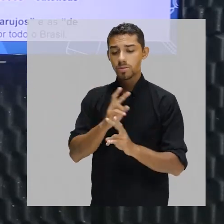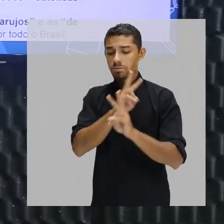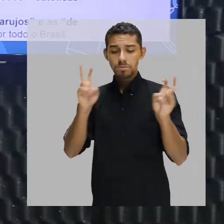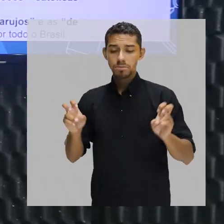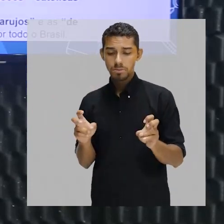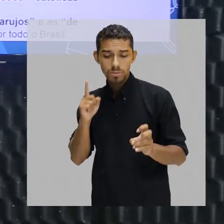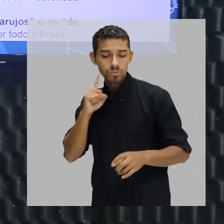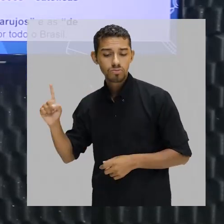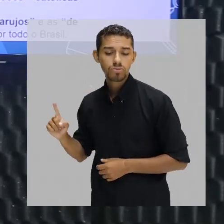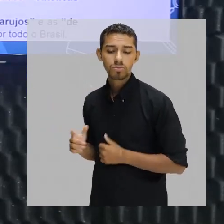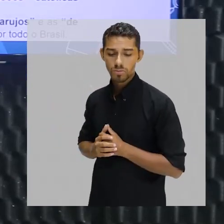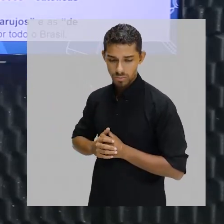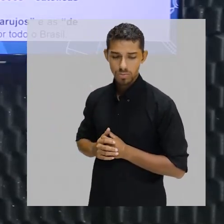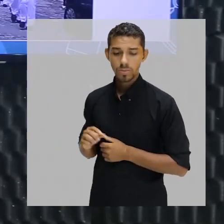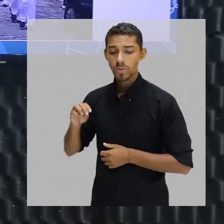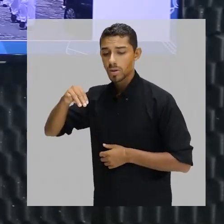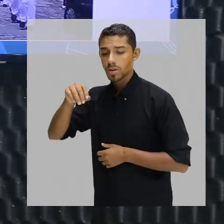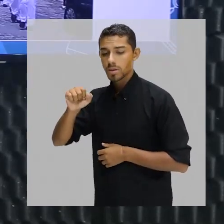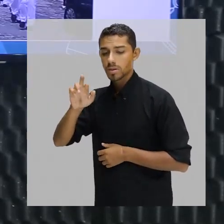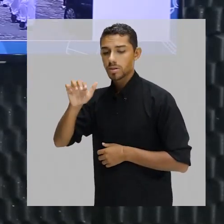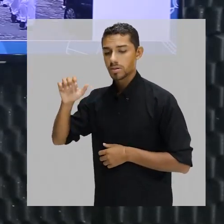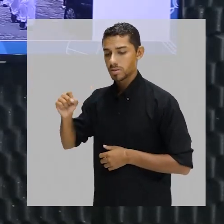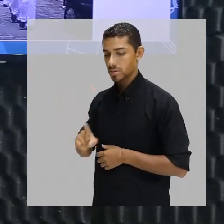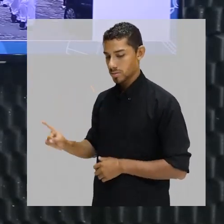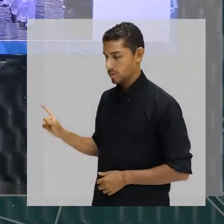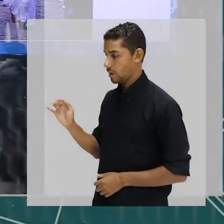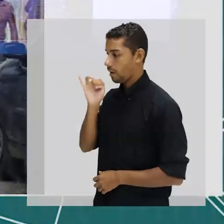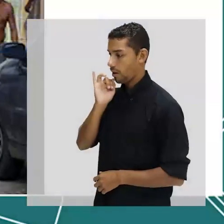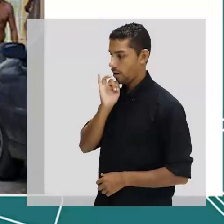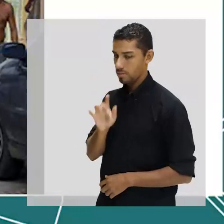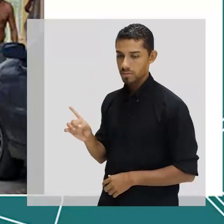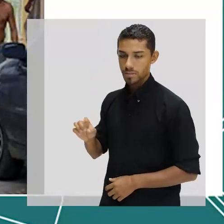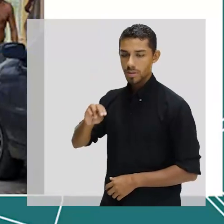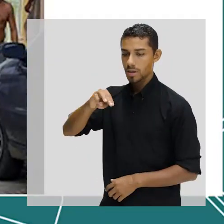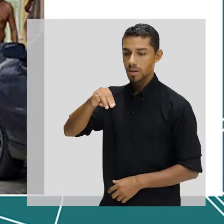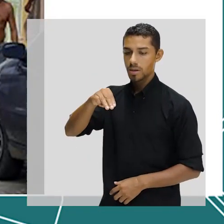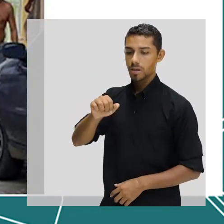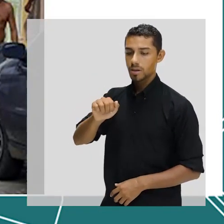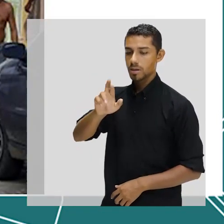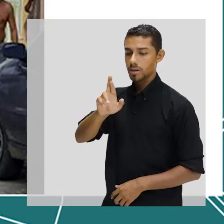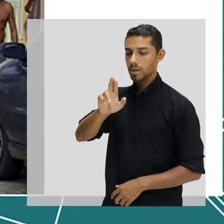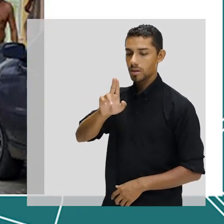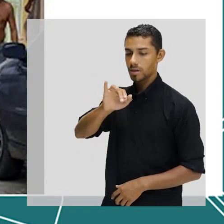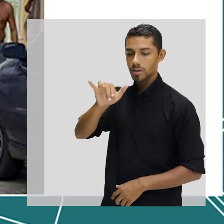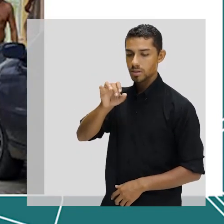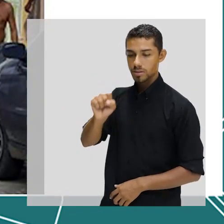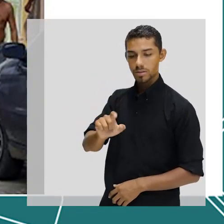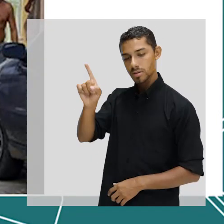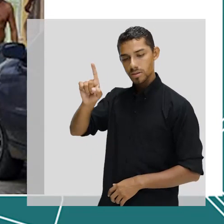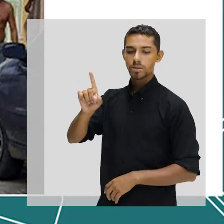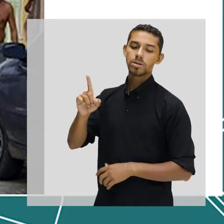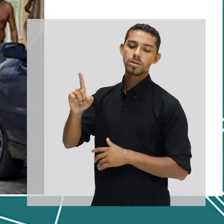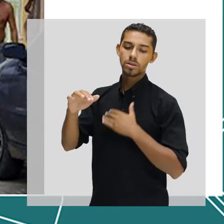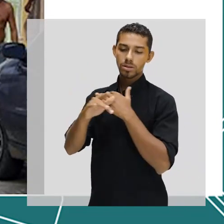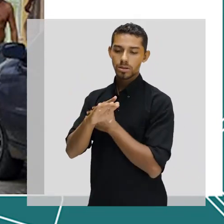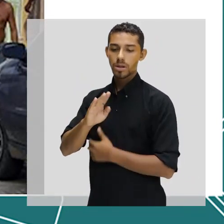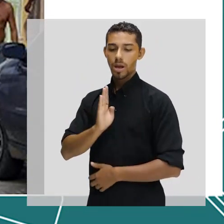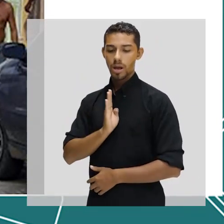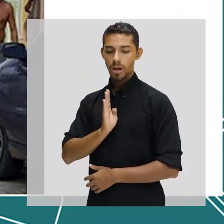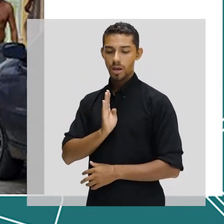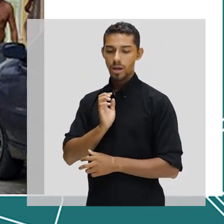Perdão. Marujos de mouros, espalhados por todo o Brasil. Exemplo, marujos cheganças da Bahia, que é a chegança da Bahia. E aí eles vêm numa